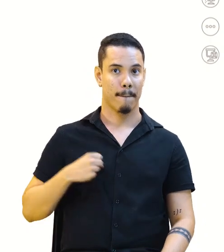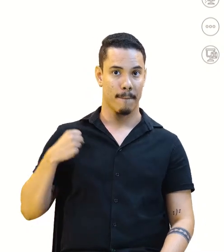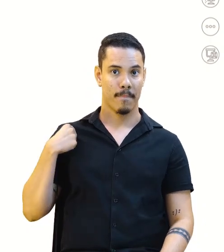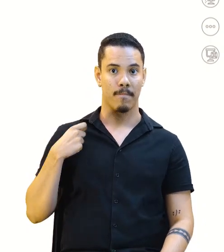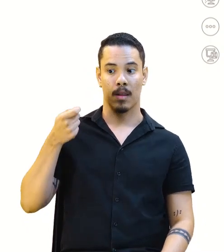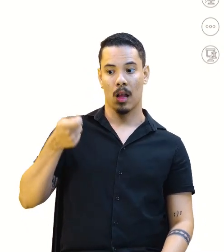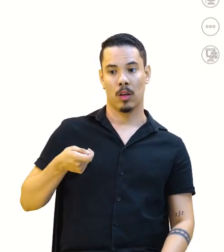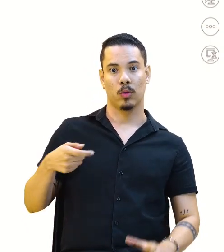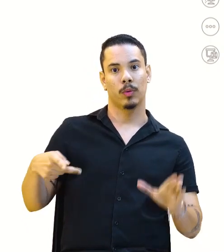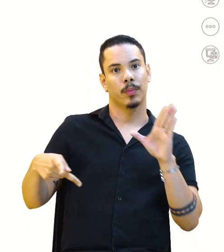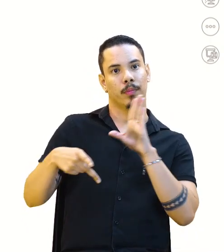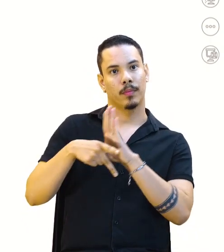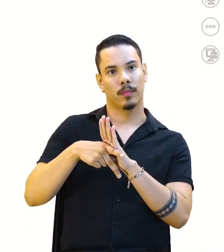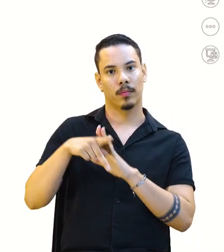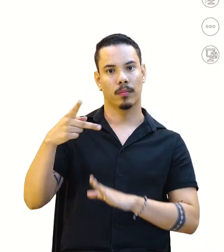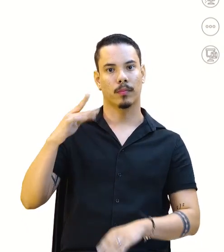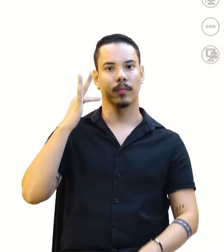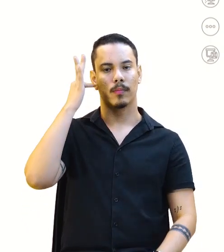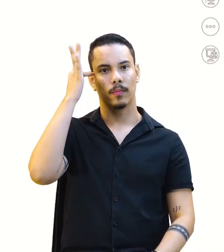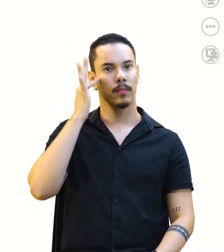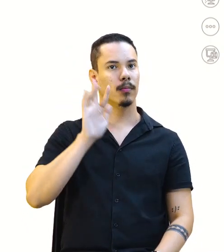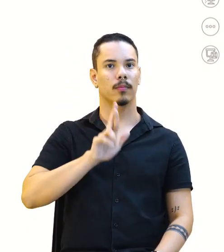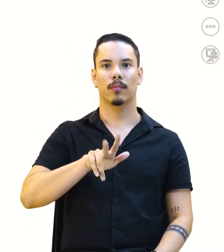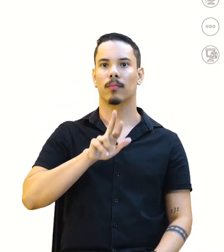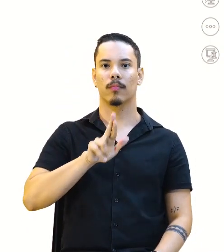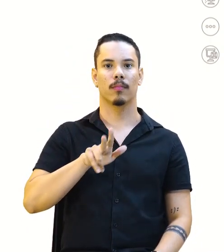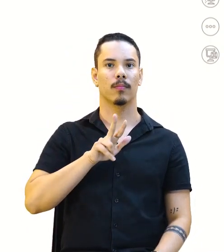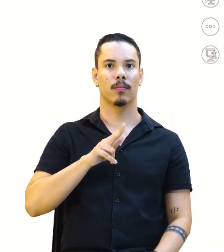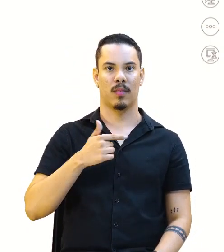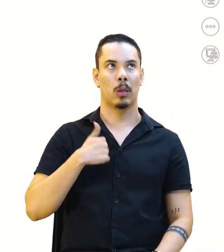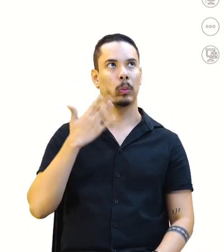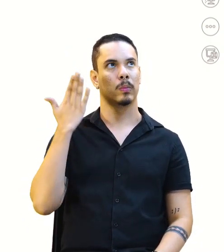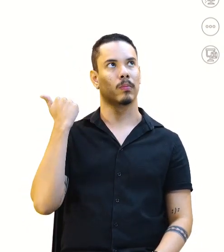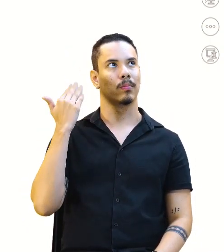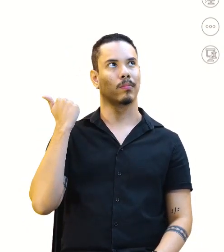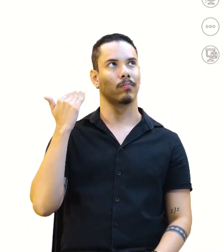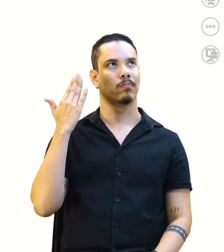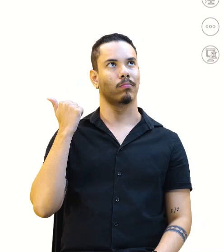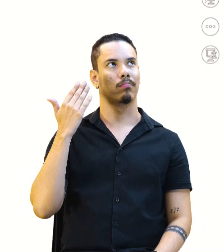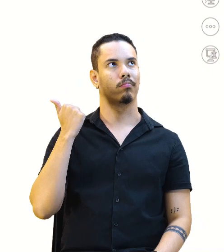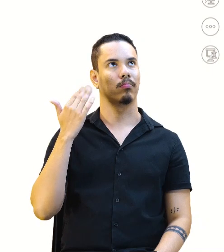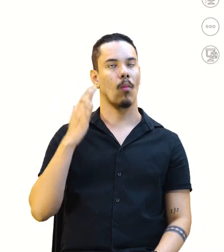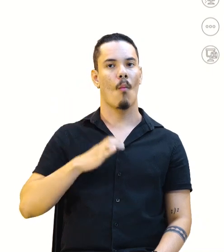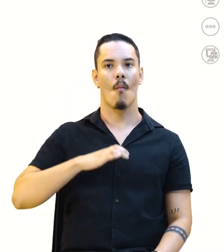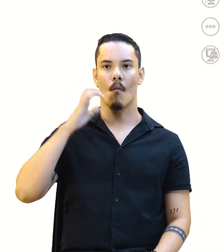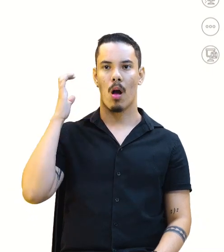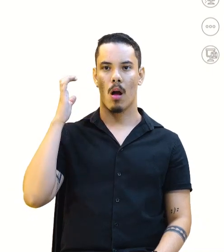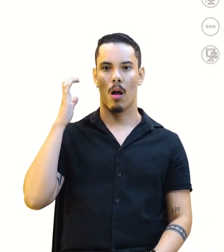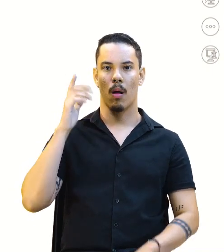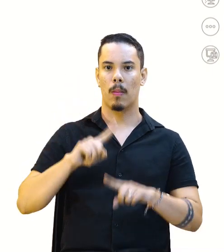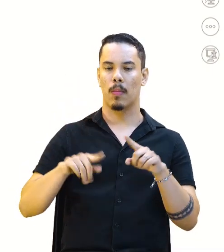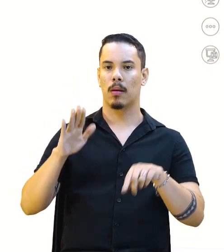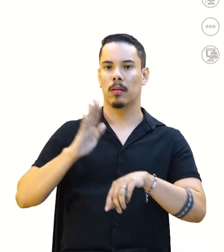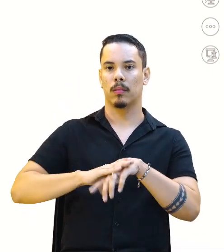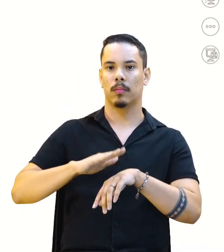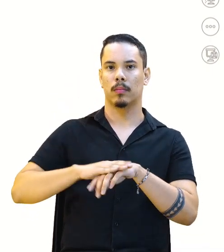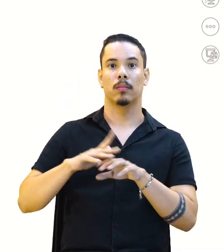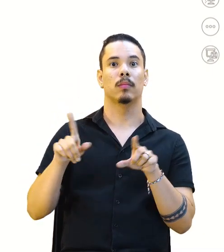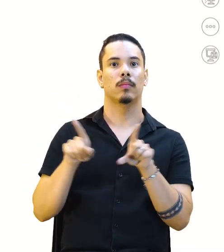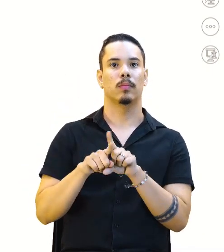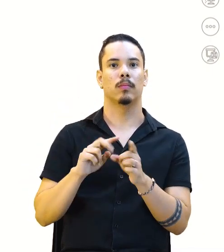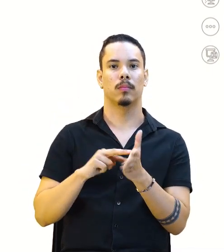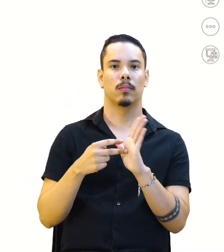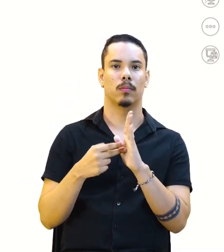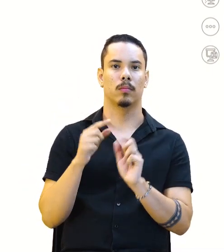do filósofo não é a de quem sabe de antemão, mas daquele